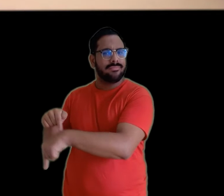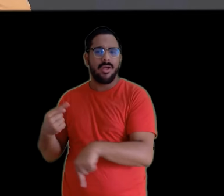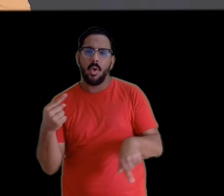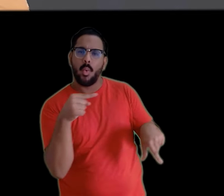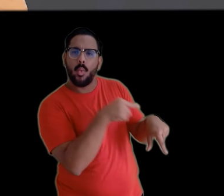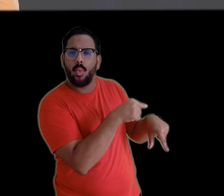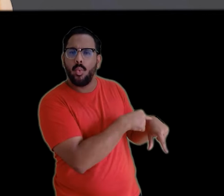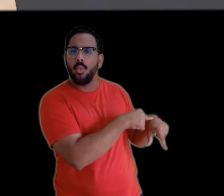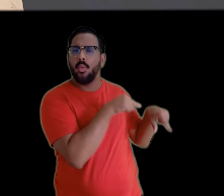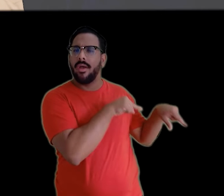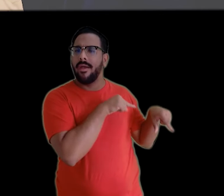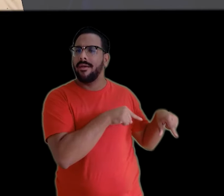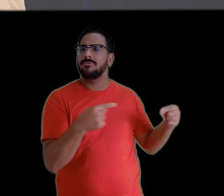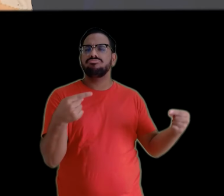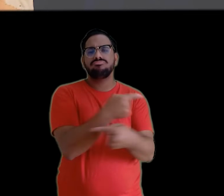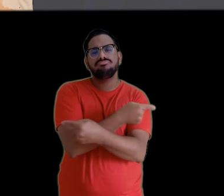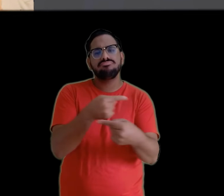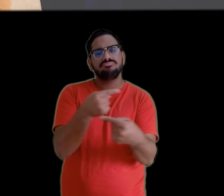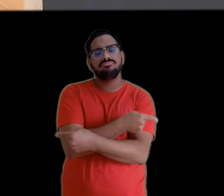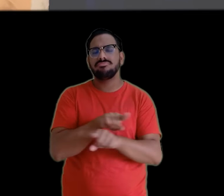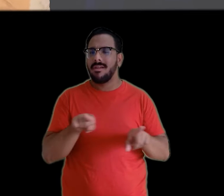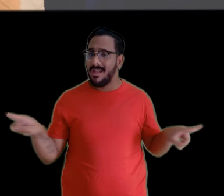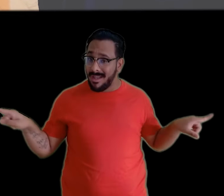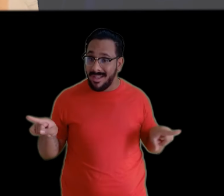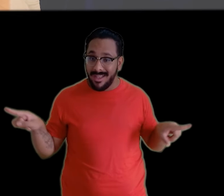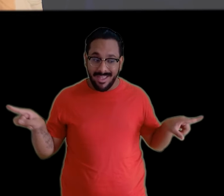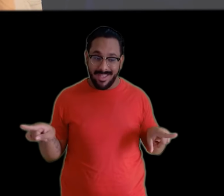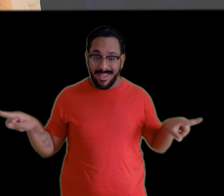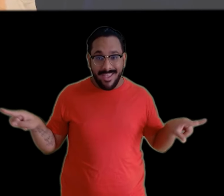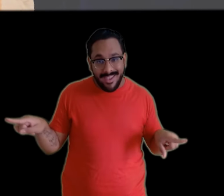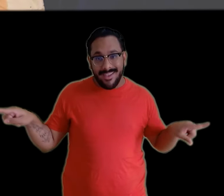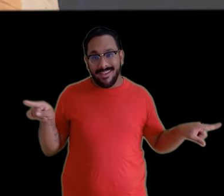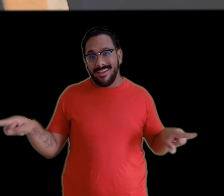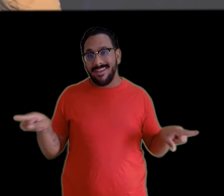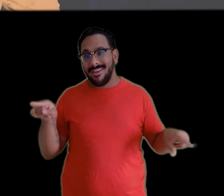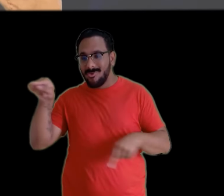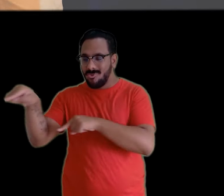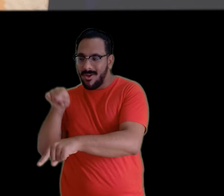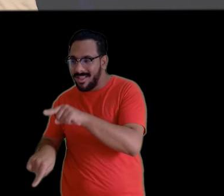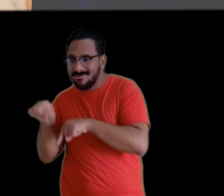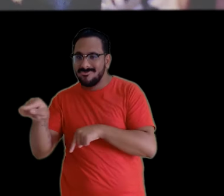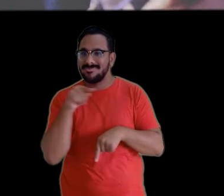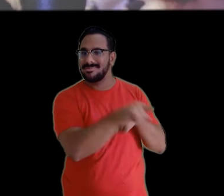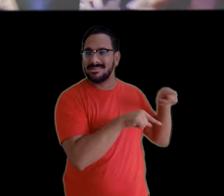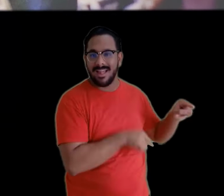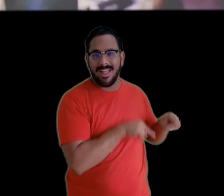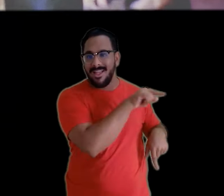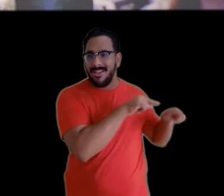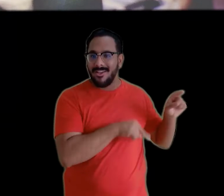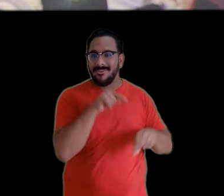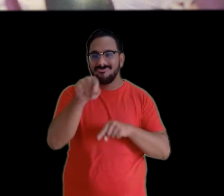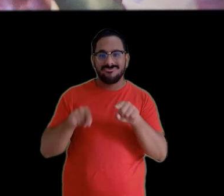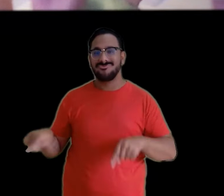alicati. Troca o lado aqui. Quase foi no seu nariz. Cutuca aqui. Cutuca ali. Cutuca alicati. Cati,